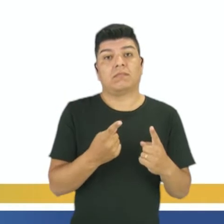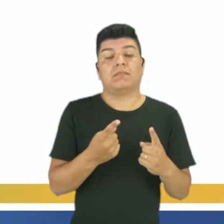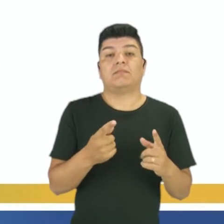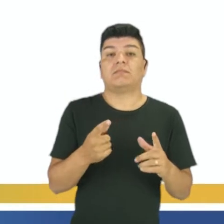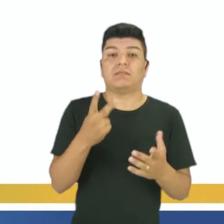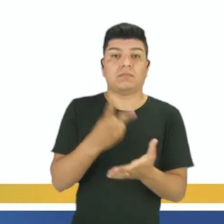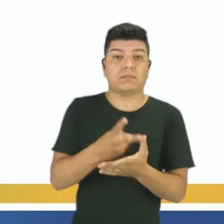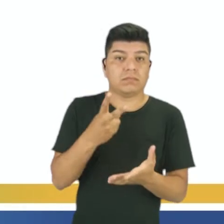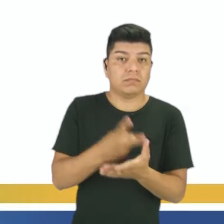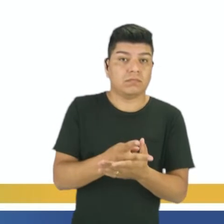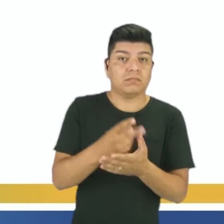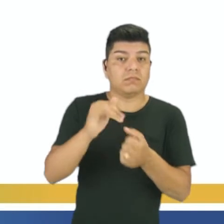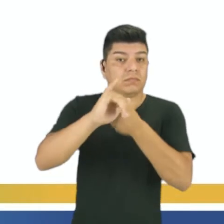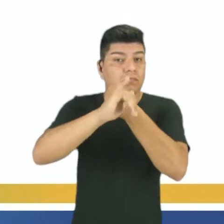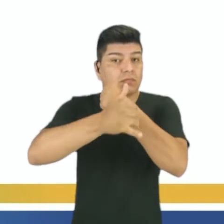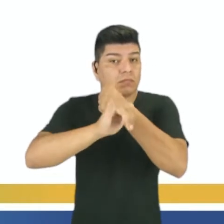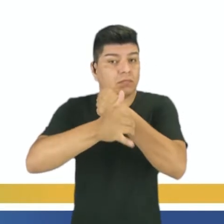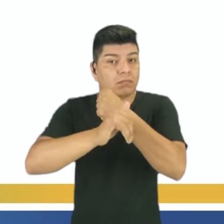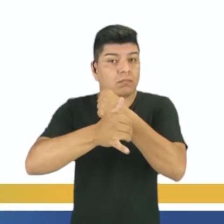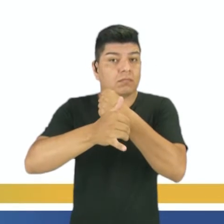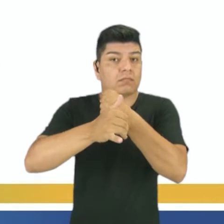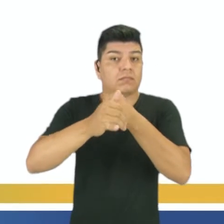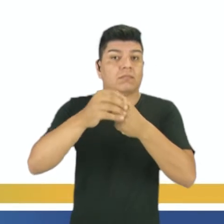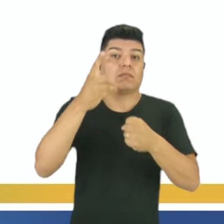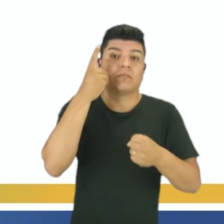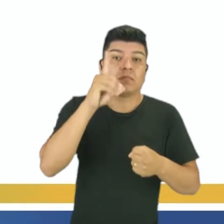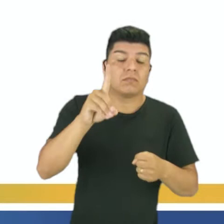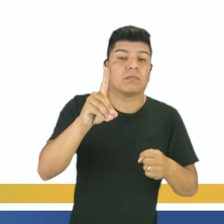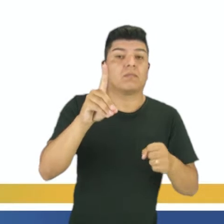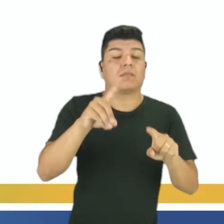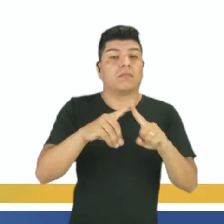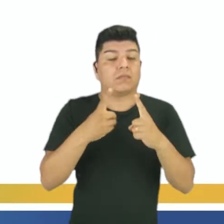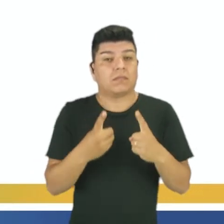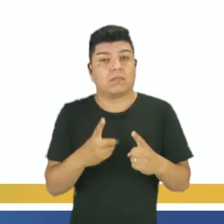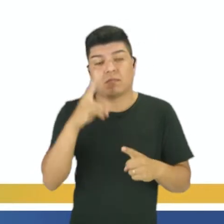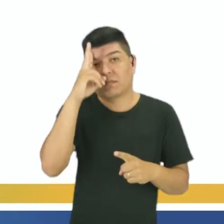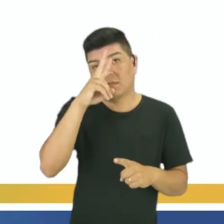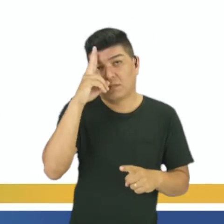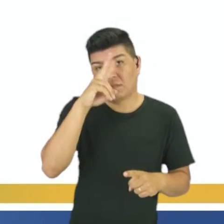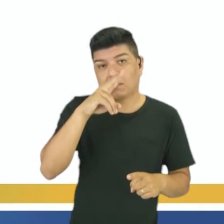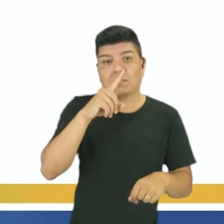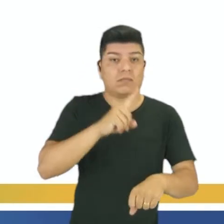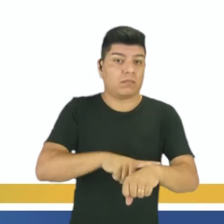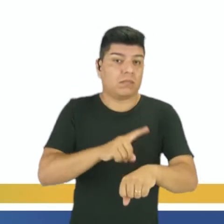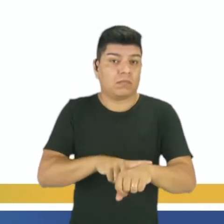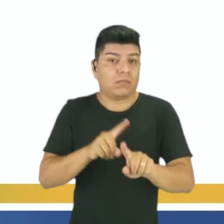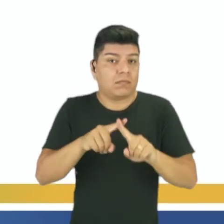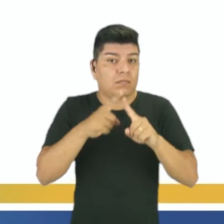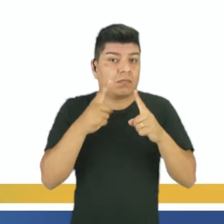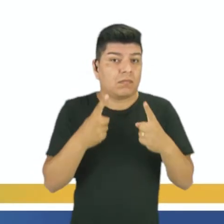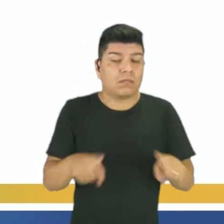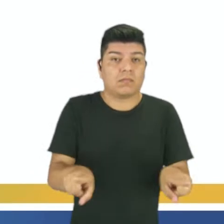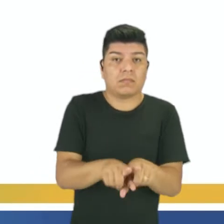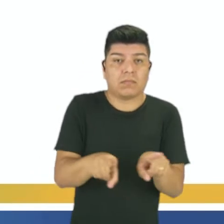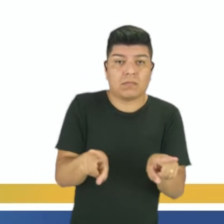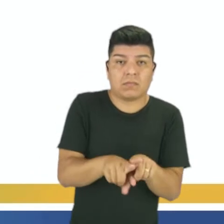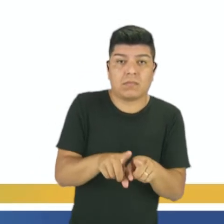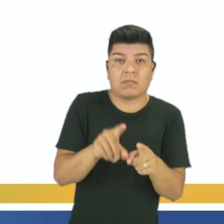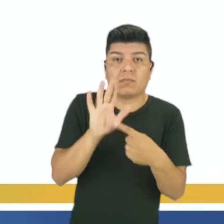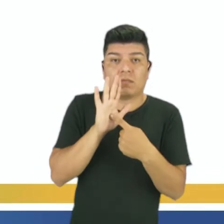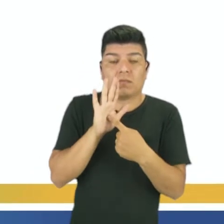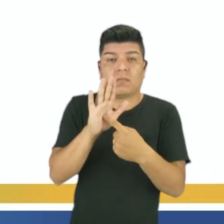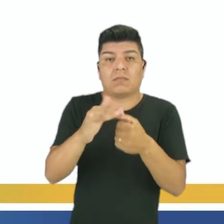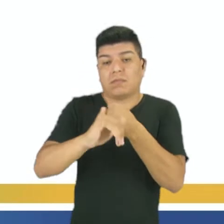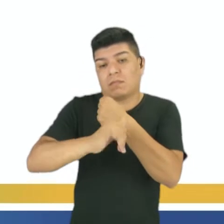nem sempre a crônica é datada, embora lembre tempo, mas é uma marca